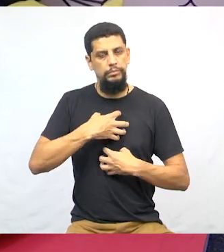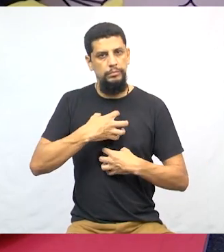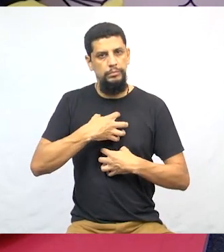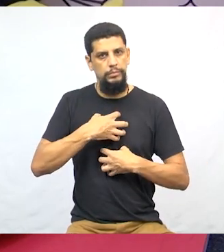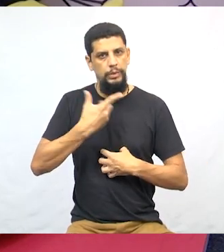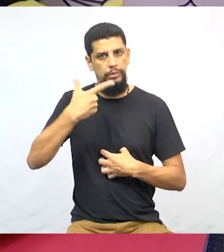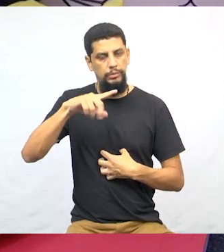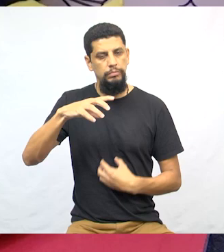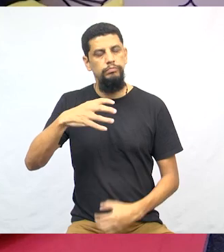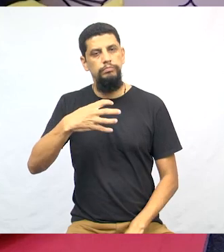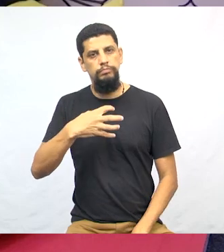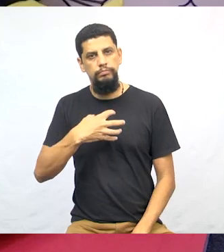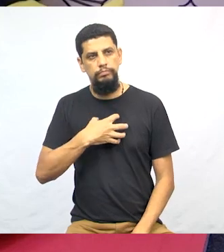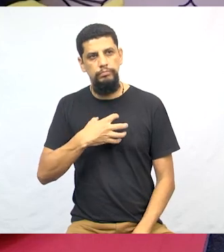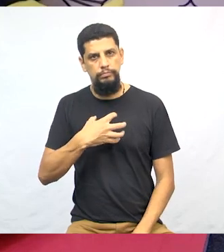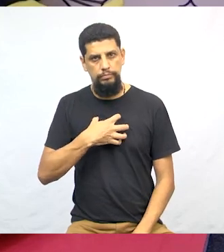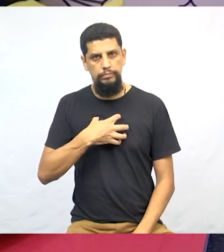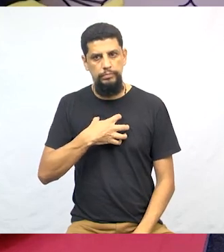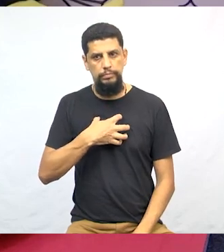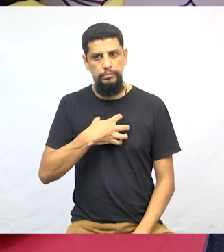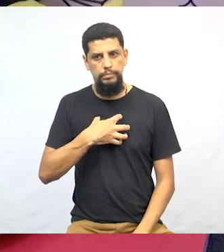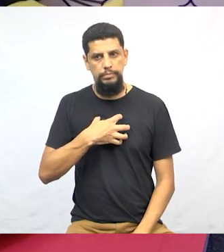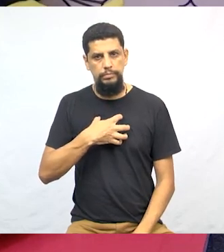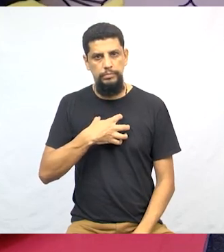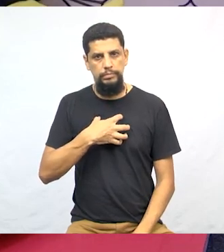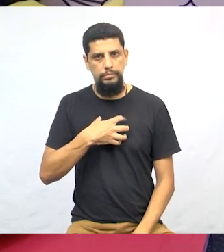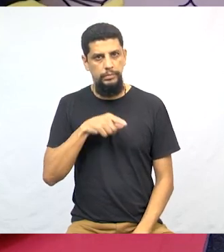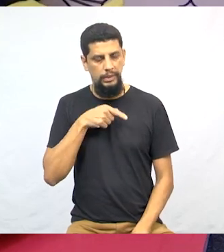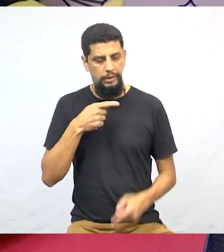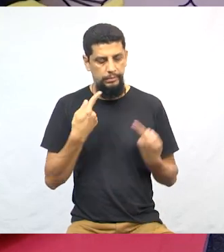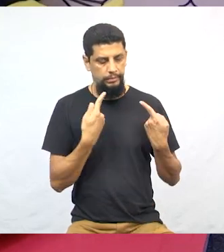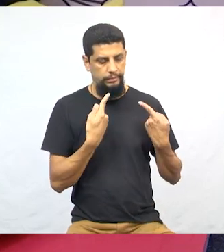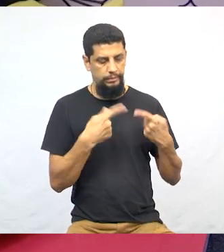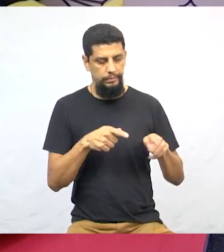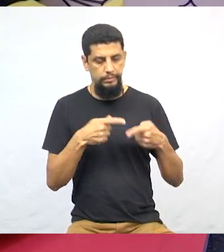forma, de uma outra maneira,